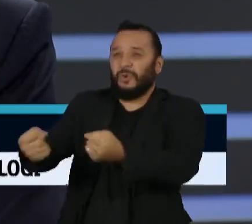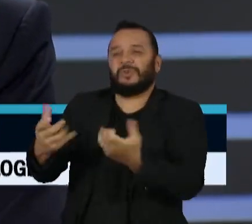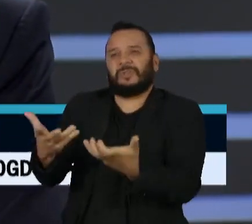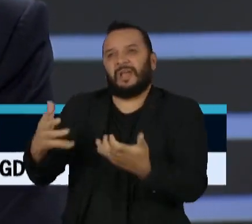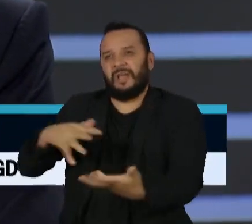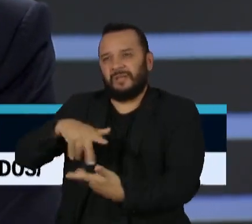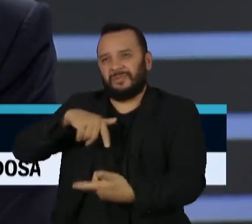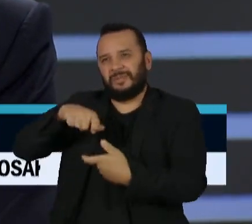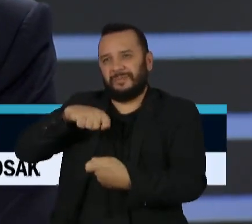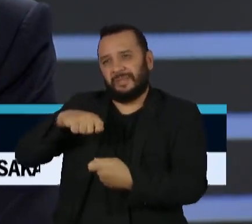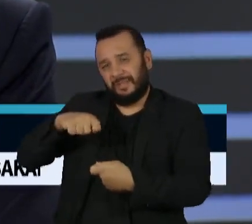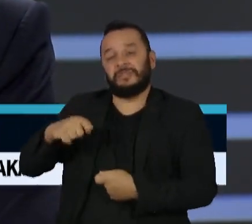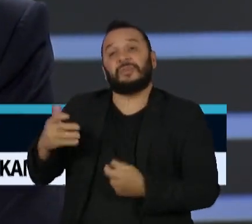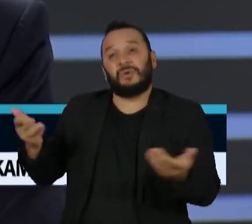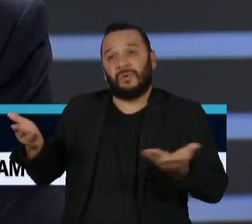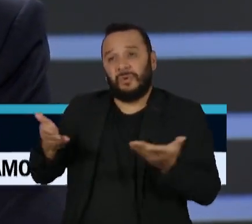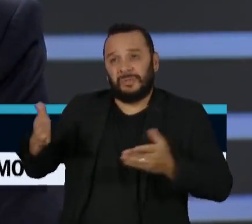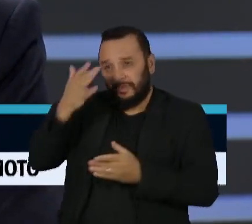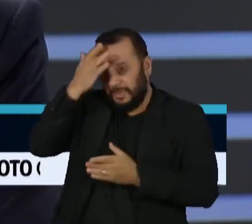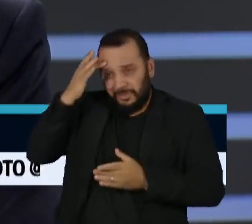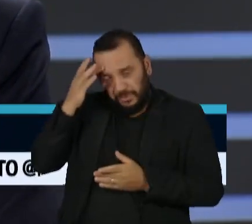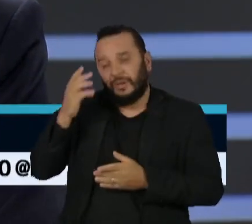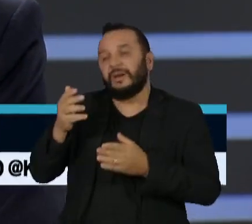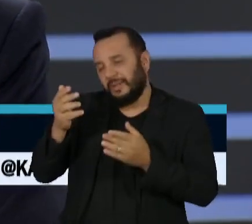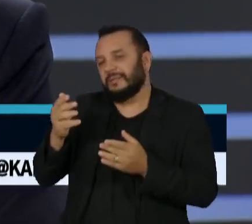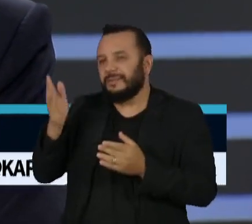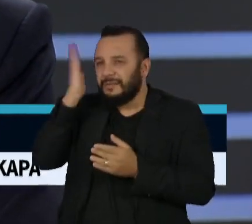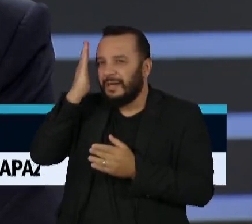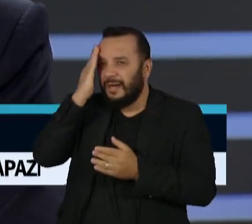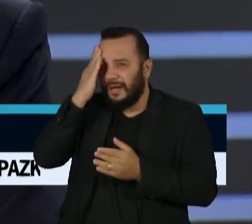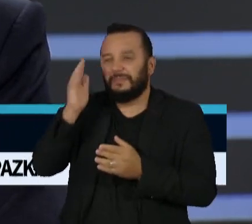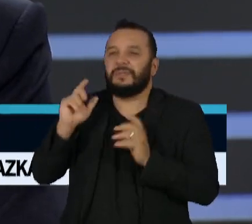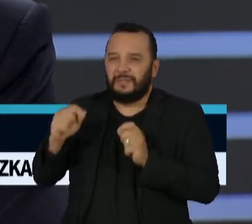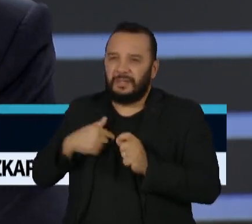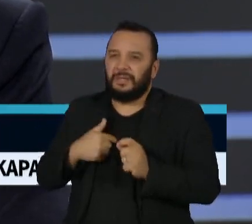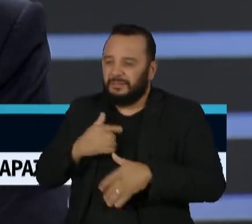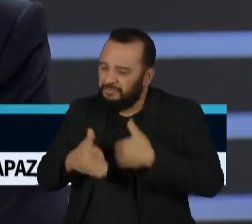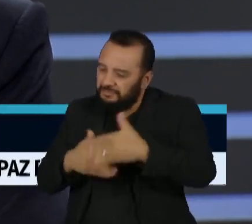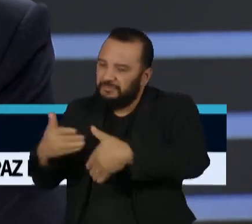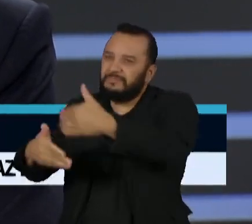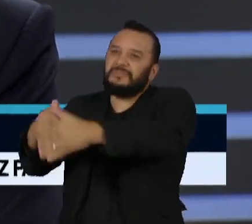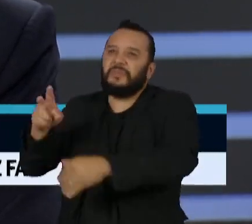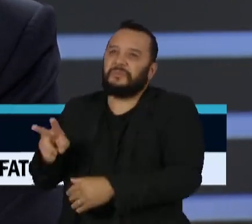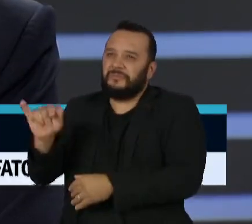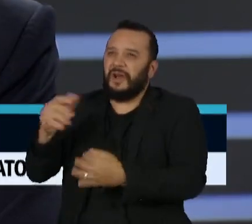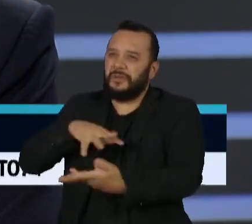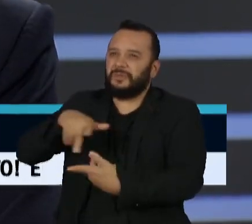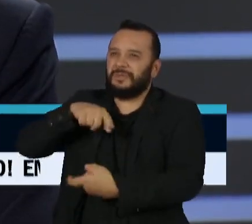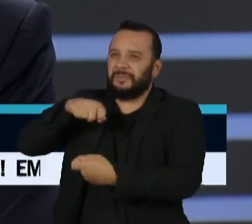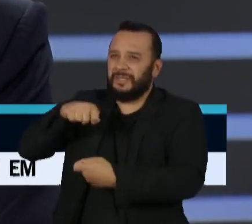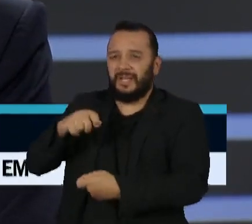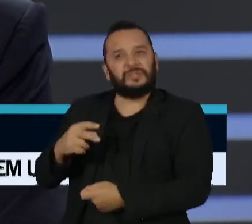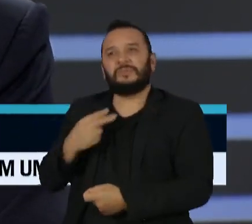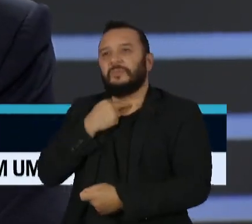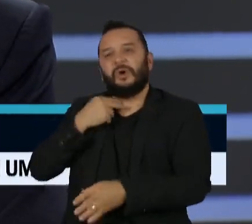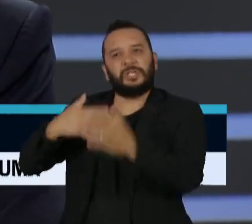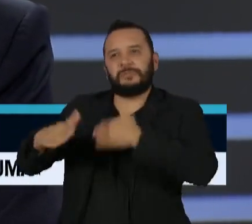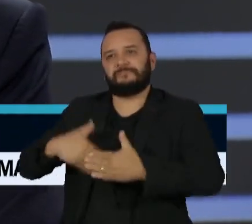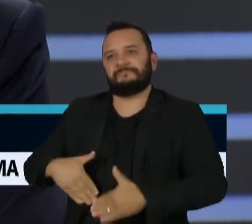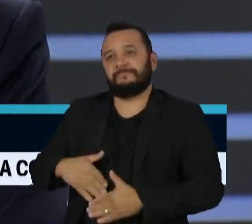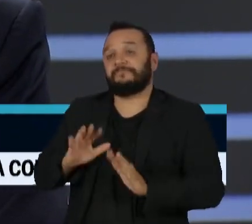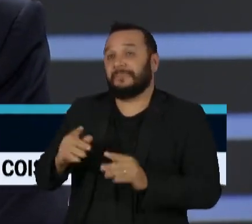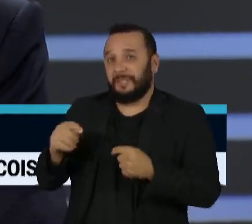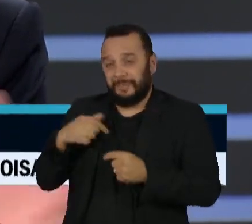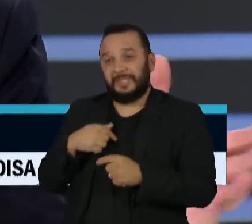mundo Olha para sustentabilidade e fala Esse é um caminho que nós temos que trilhar não vai ter volta mas você vai ter que fazer isso numa